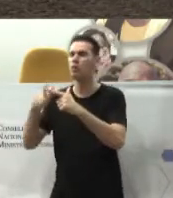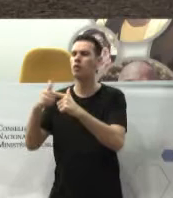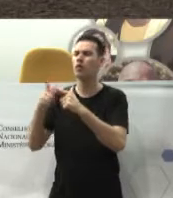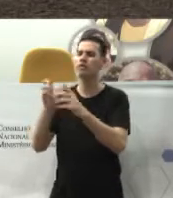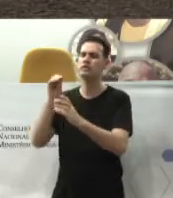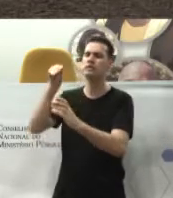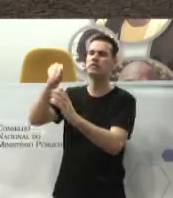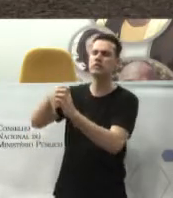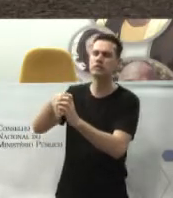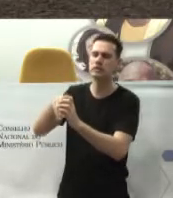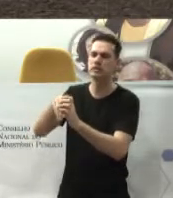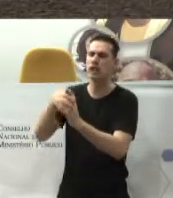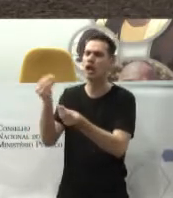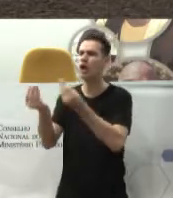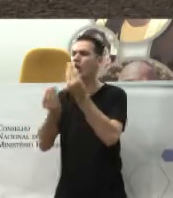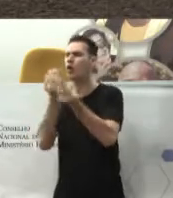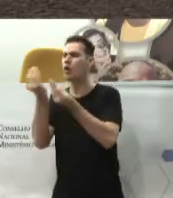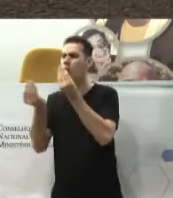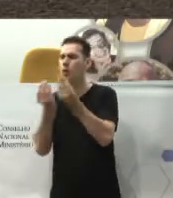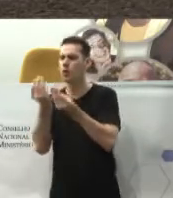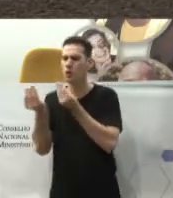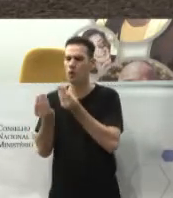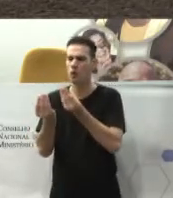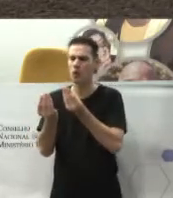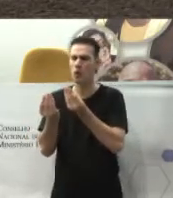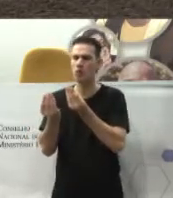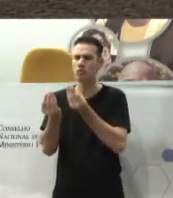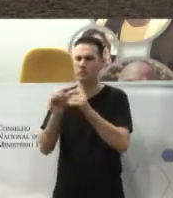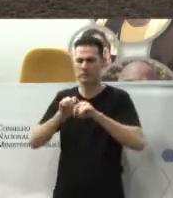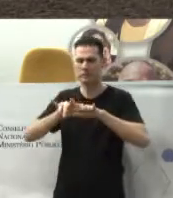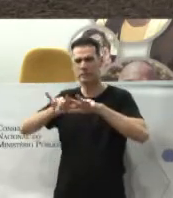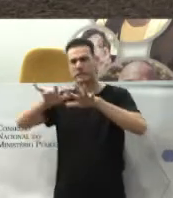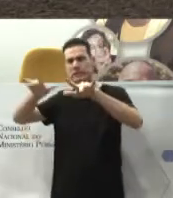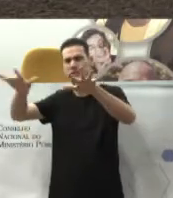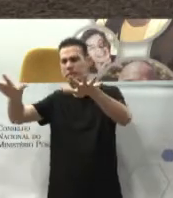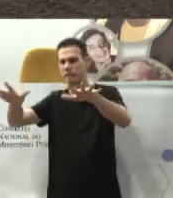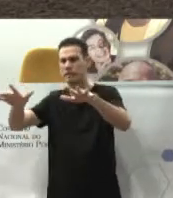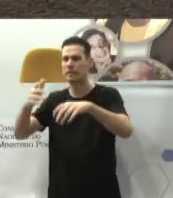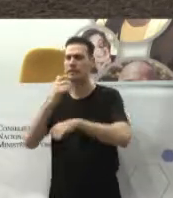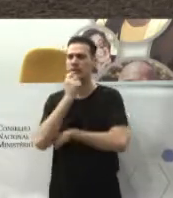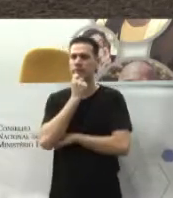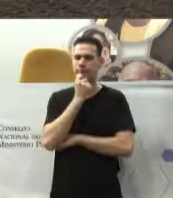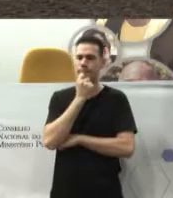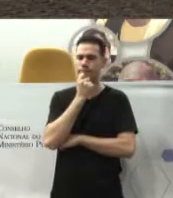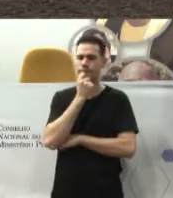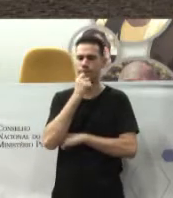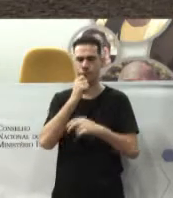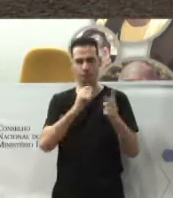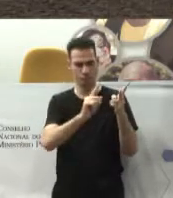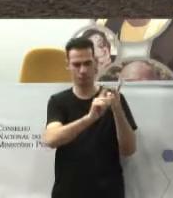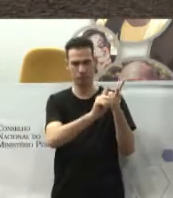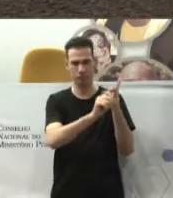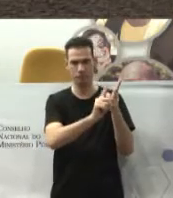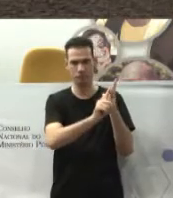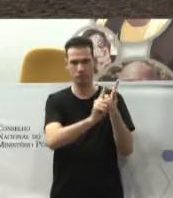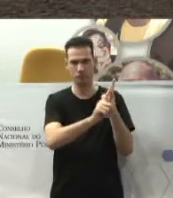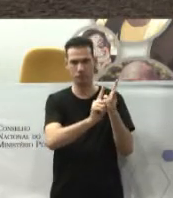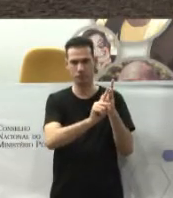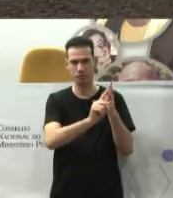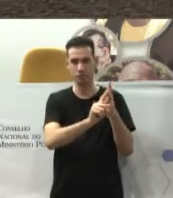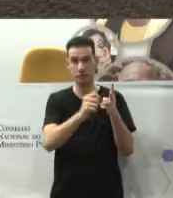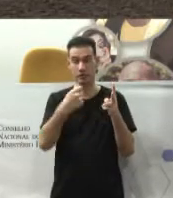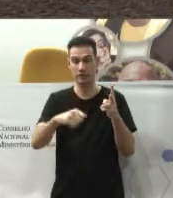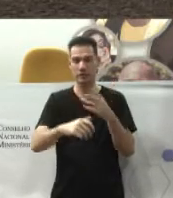problema, entender como que ele se irradia em outros segmentos. Dois, você tem que elaborar